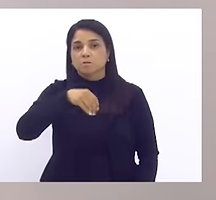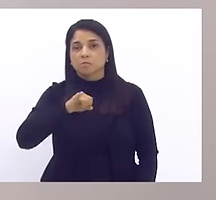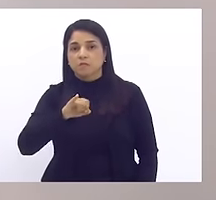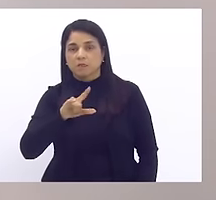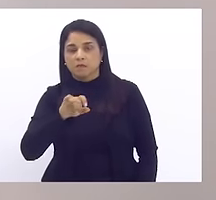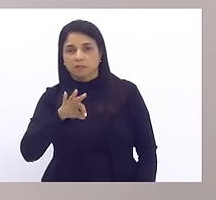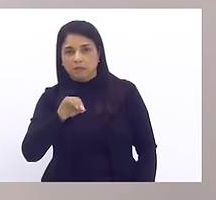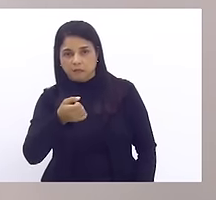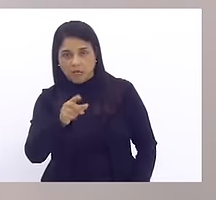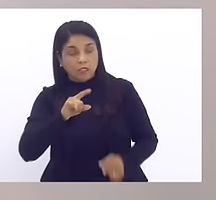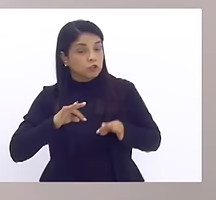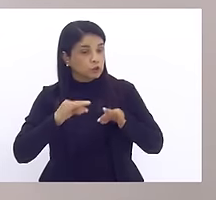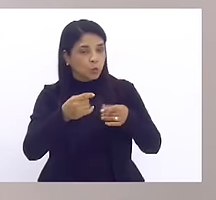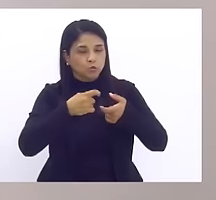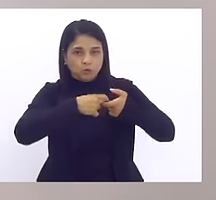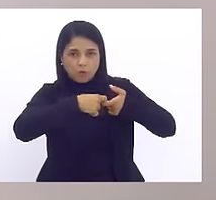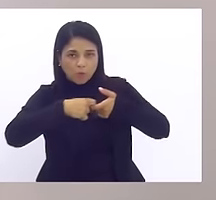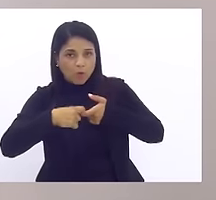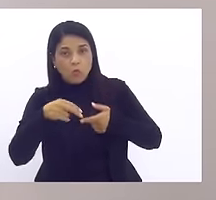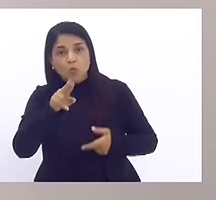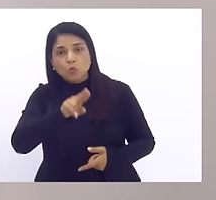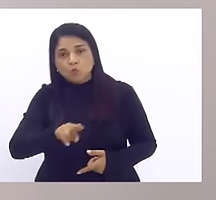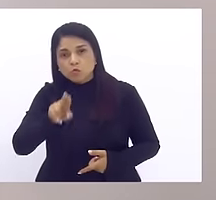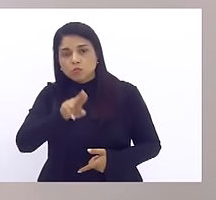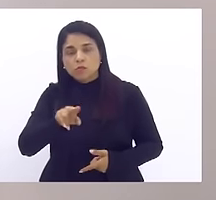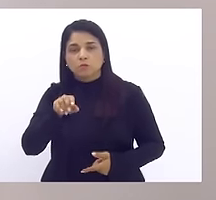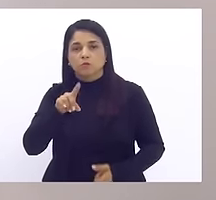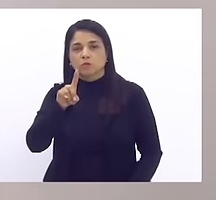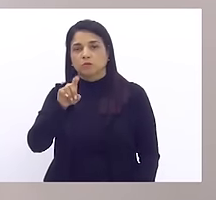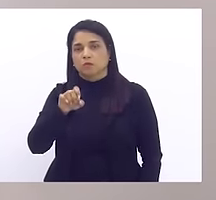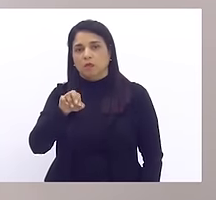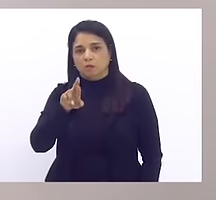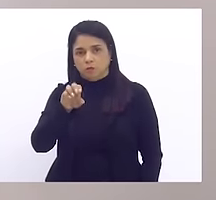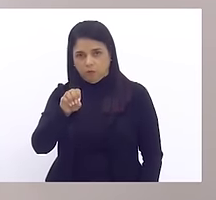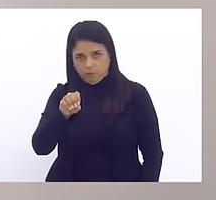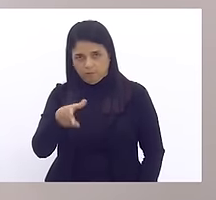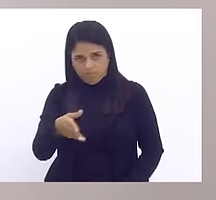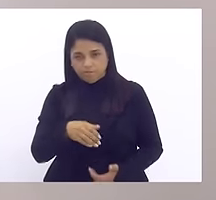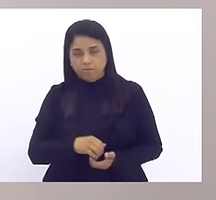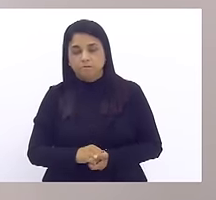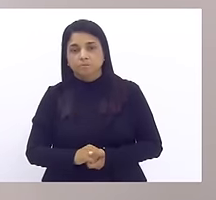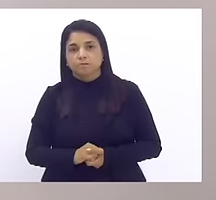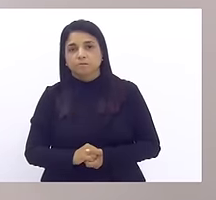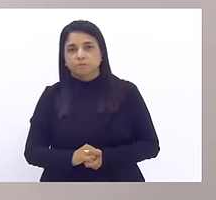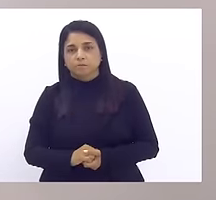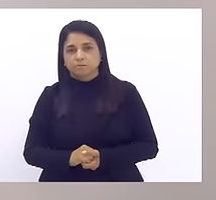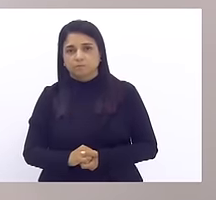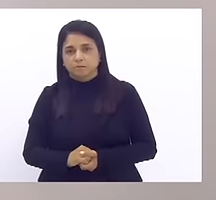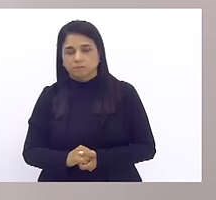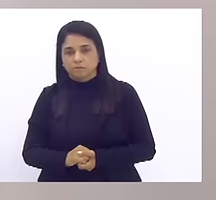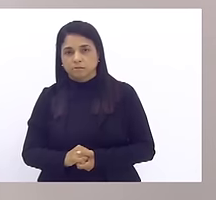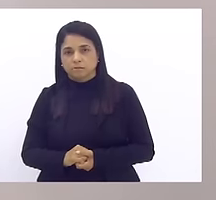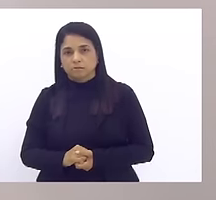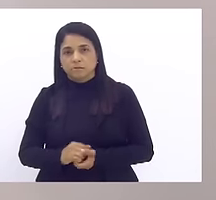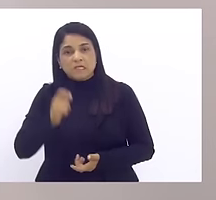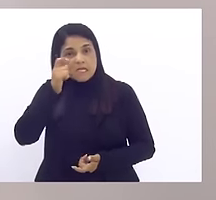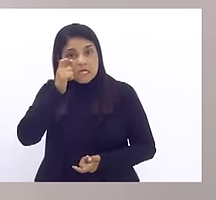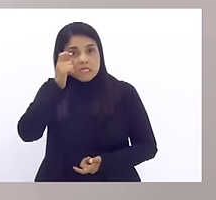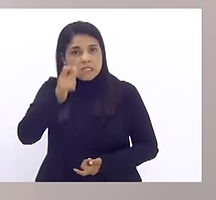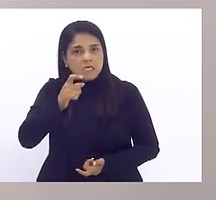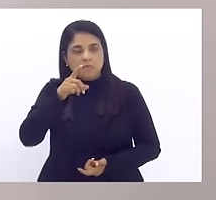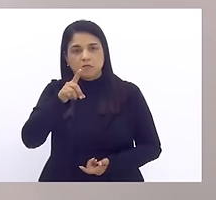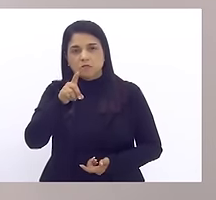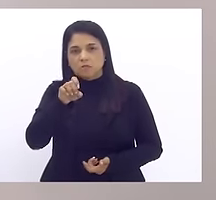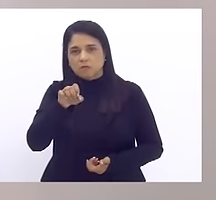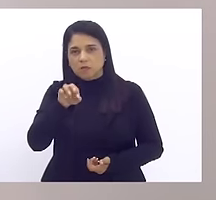rebocando usando o dedo então vamos lá é de interesse do Detro